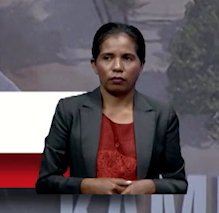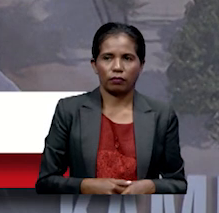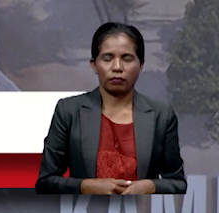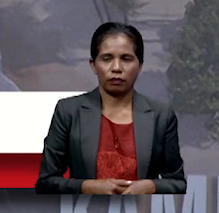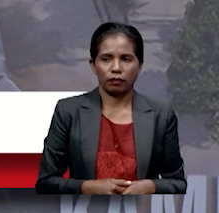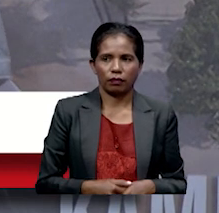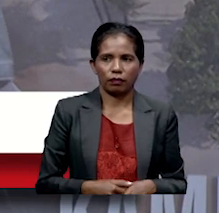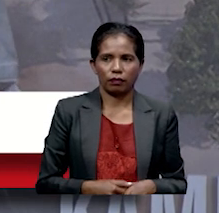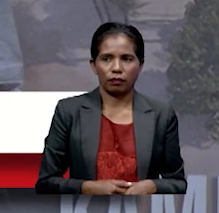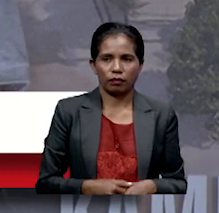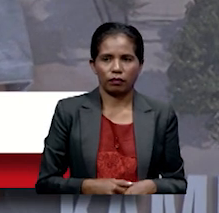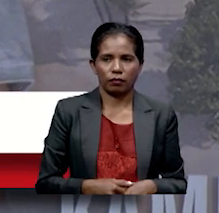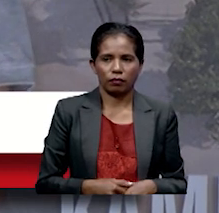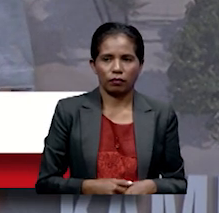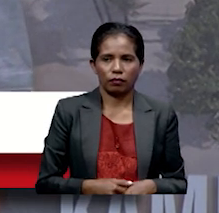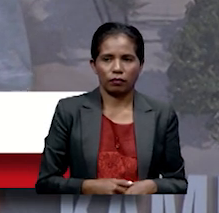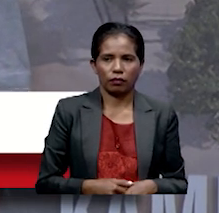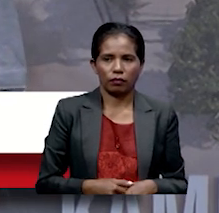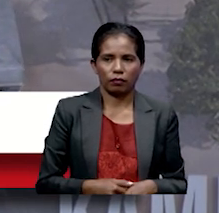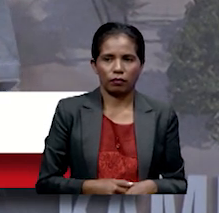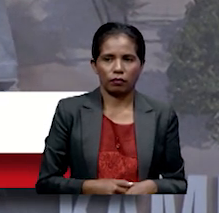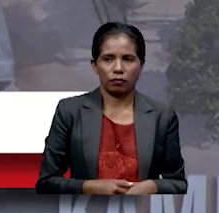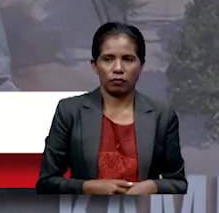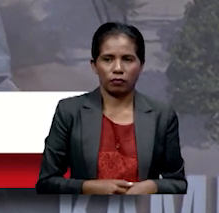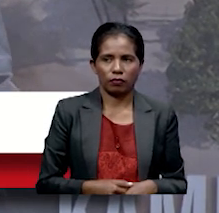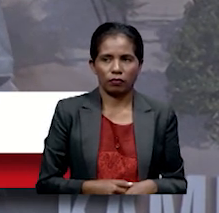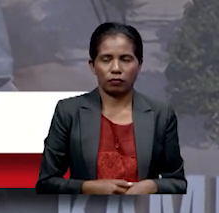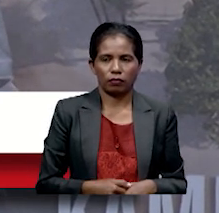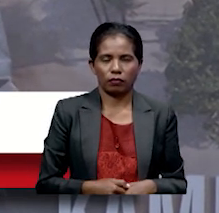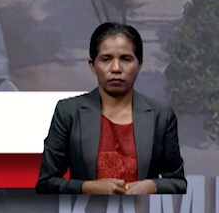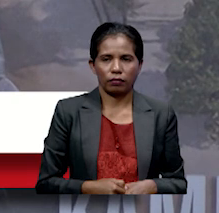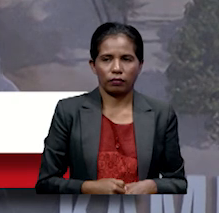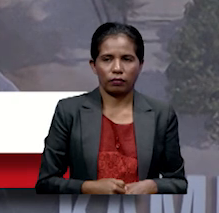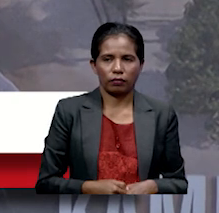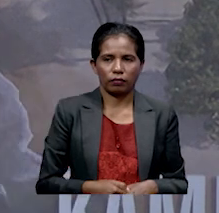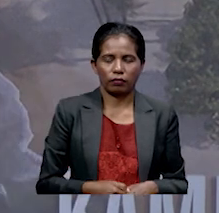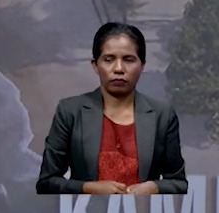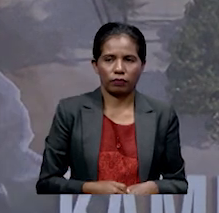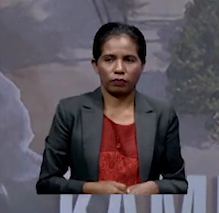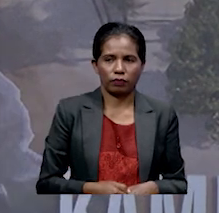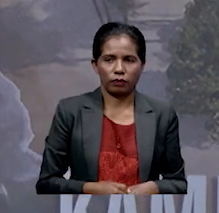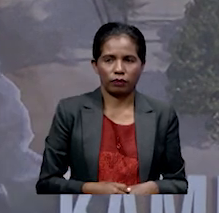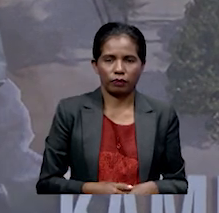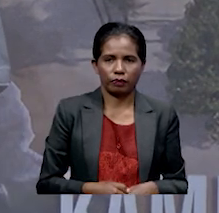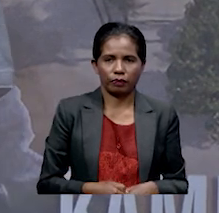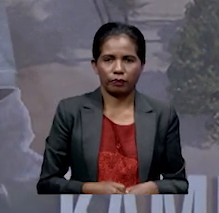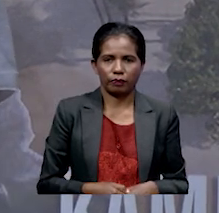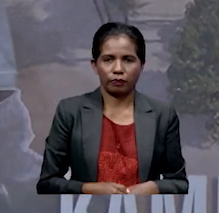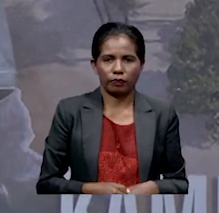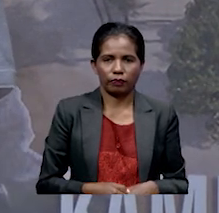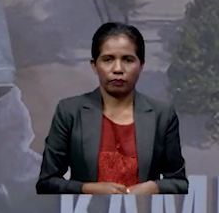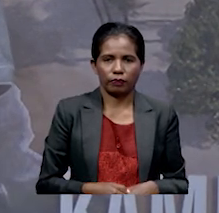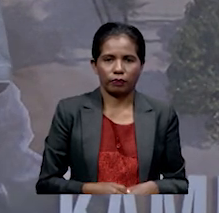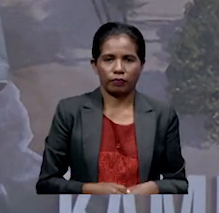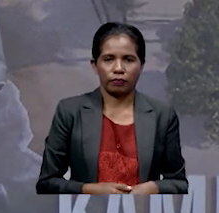this special ceremony to officially hand over the China Timor-Leste Friendship Football